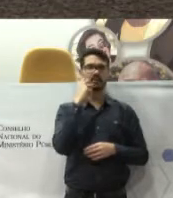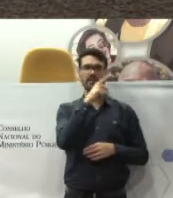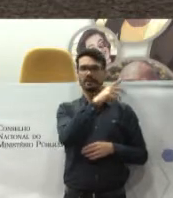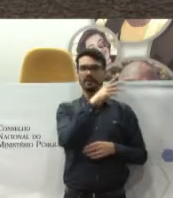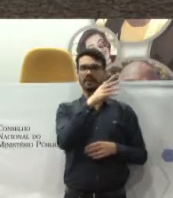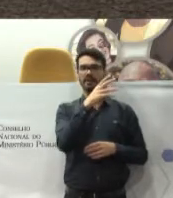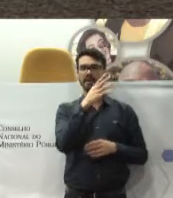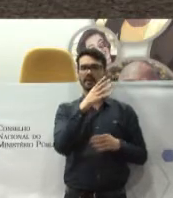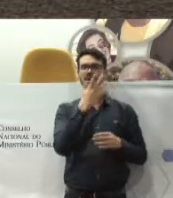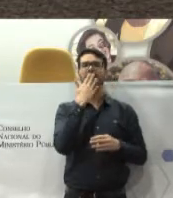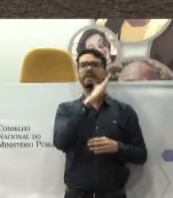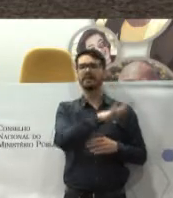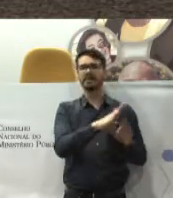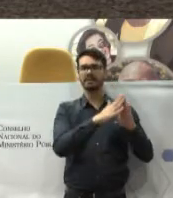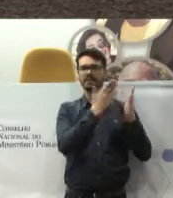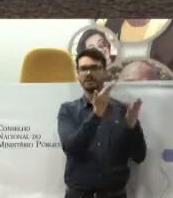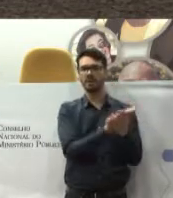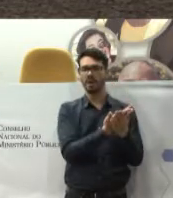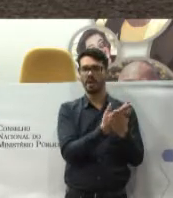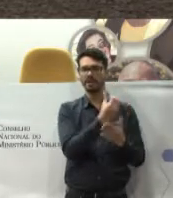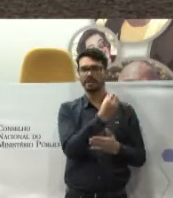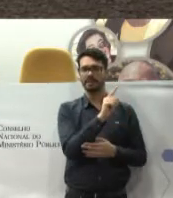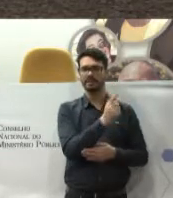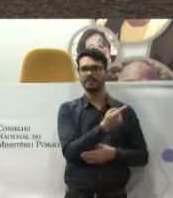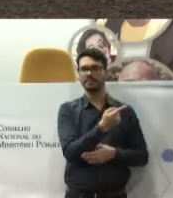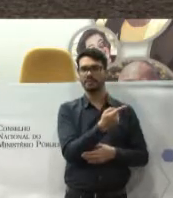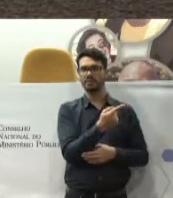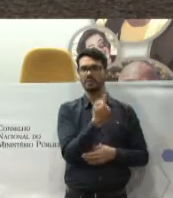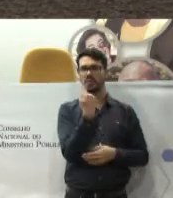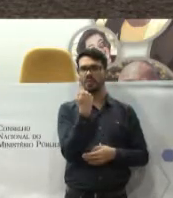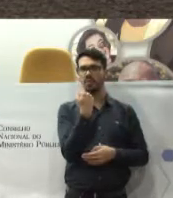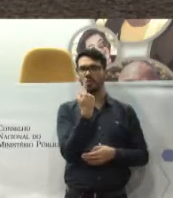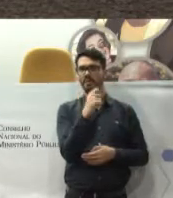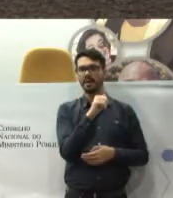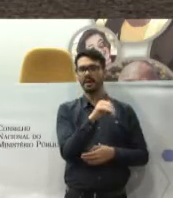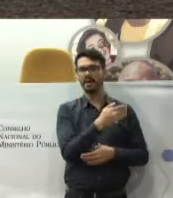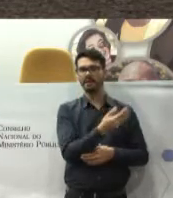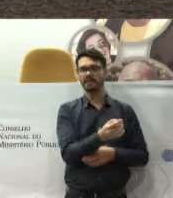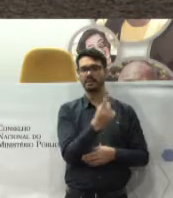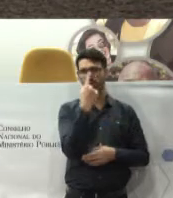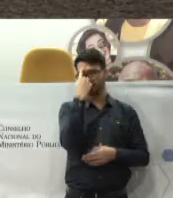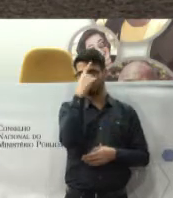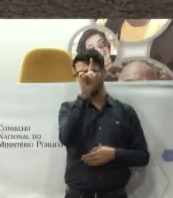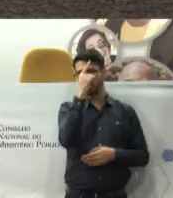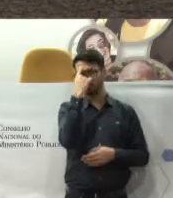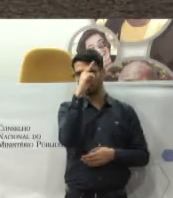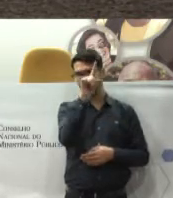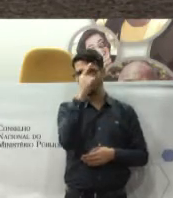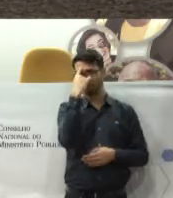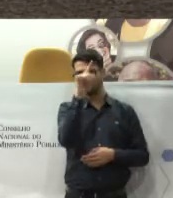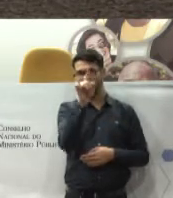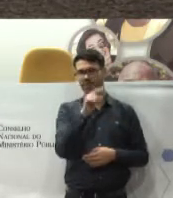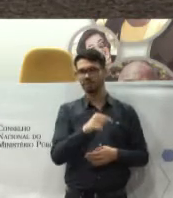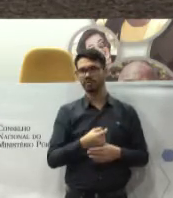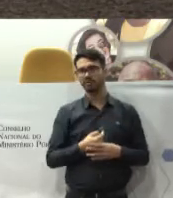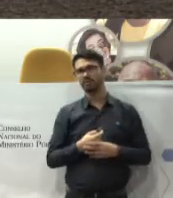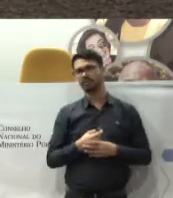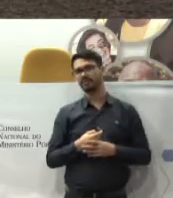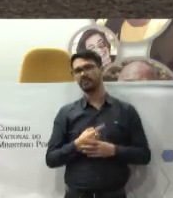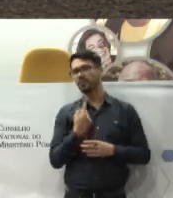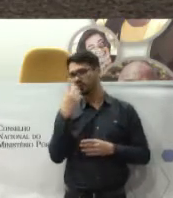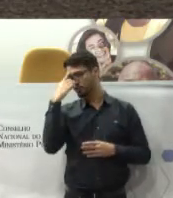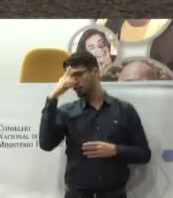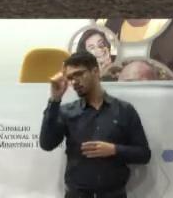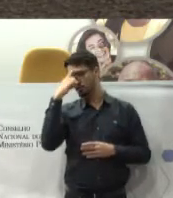60 mil ações individuais em 4 anos. É mais de uma ação por dia. Bem mais de uma por dia